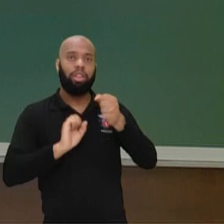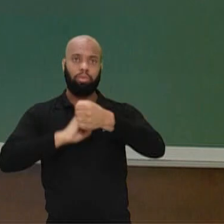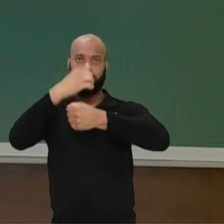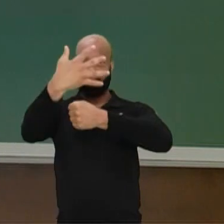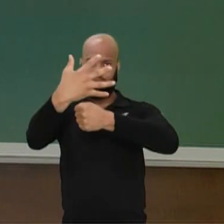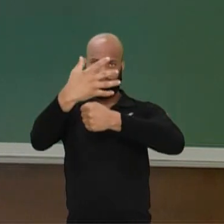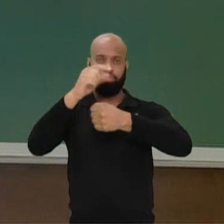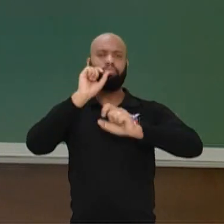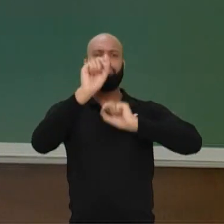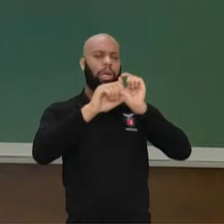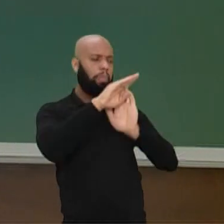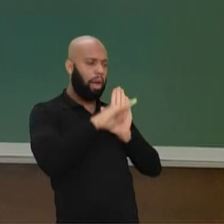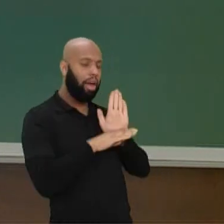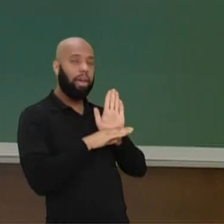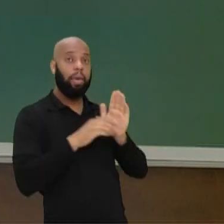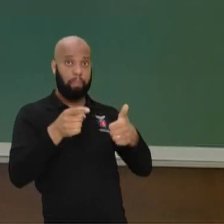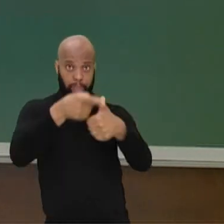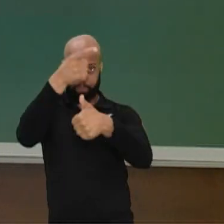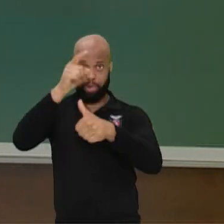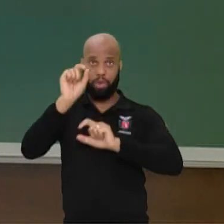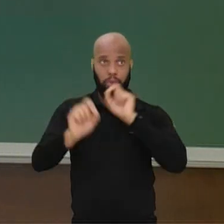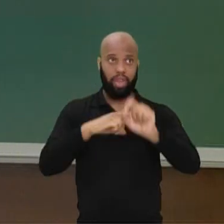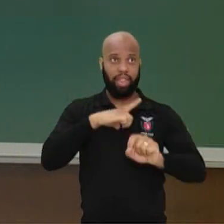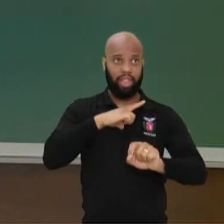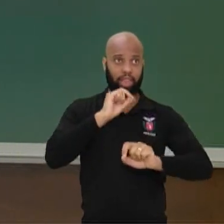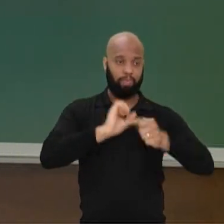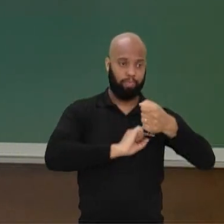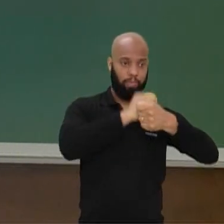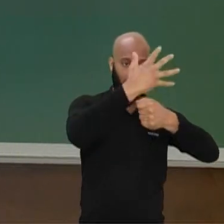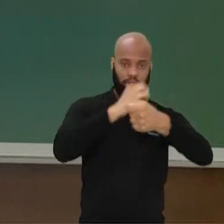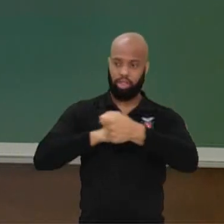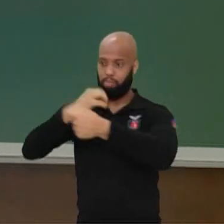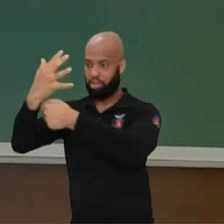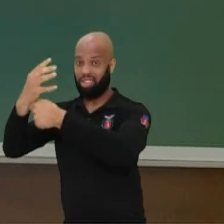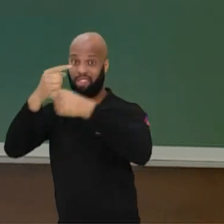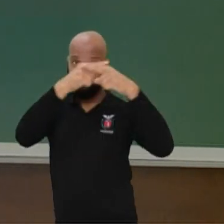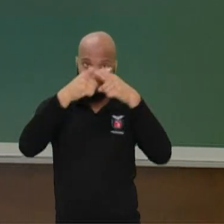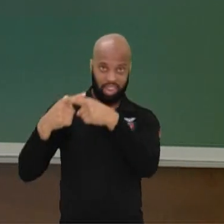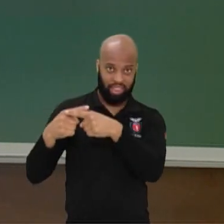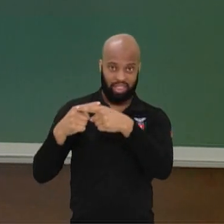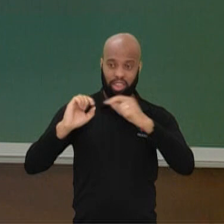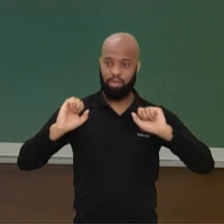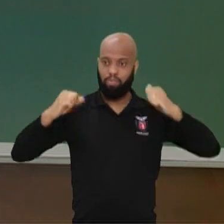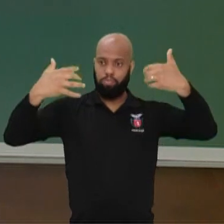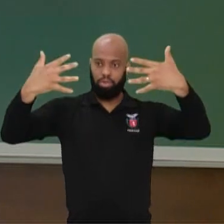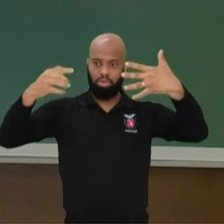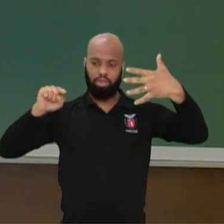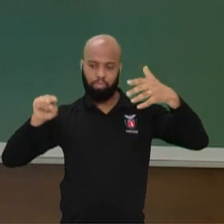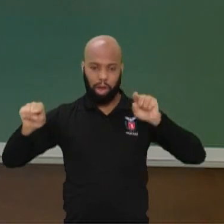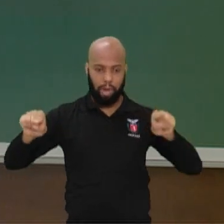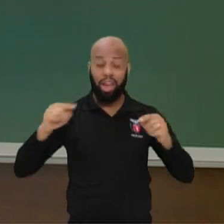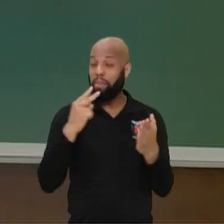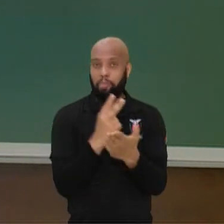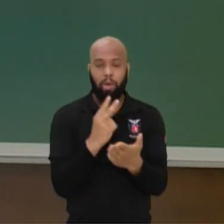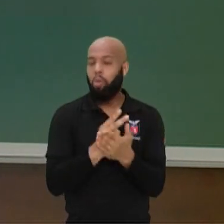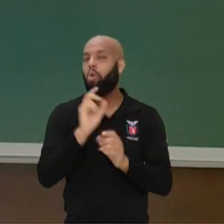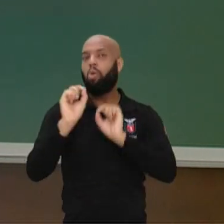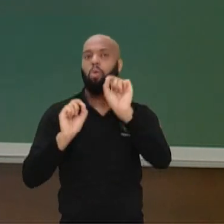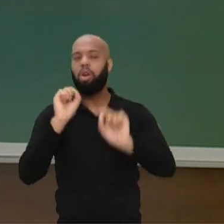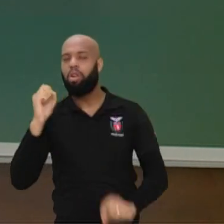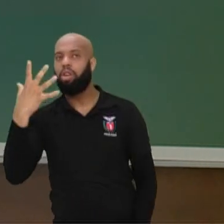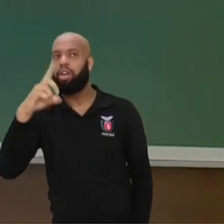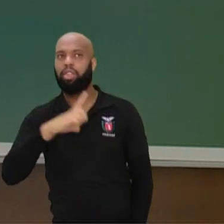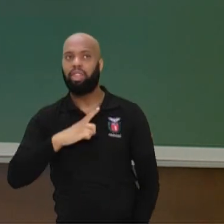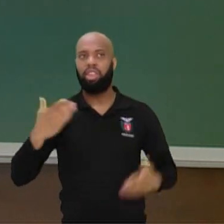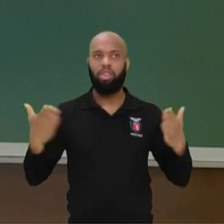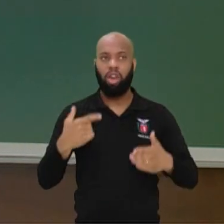potenciação. Então, a primeira delas, que é o produto de potências de mesma base. Como que a gente resolve? Tem aqui um produto, as duas bases